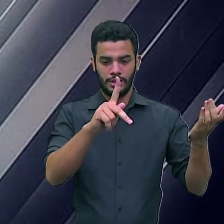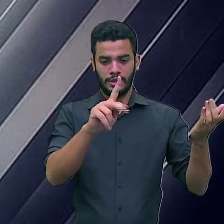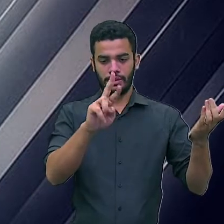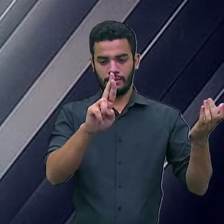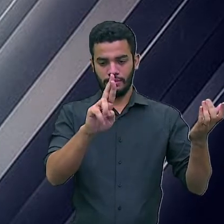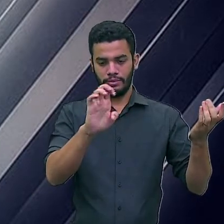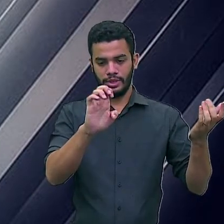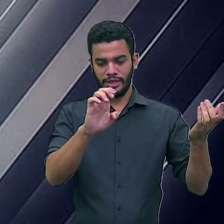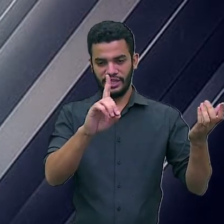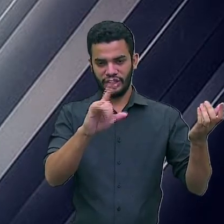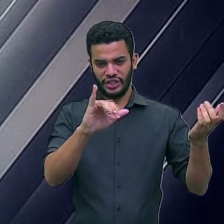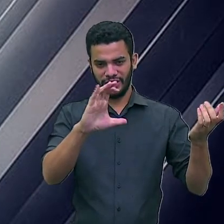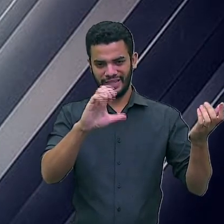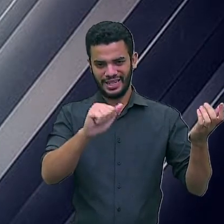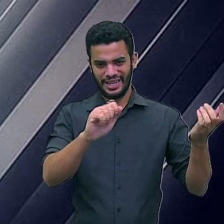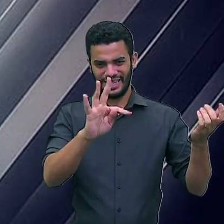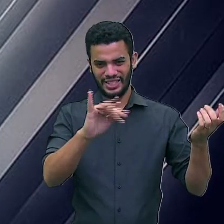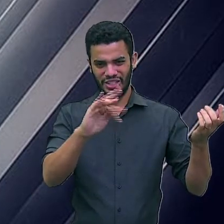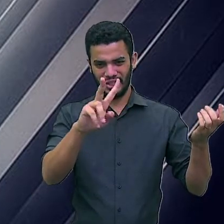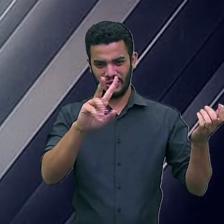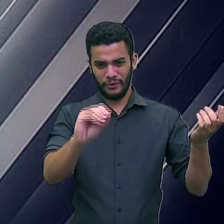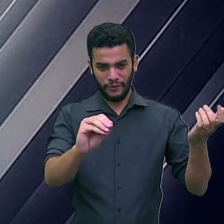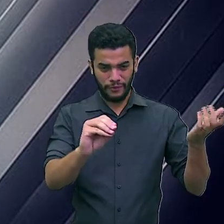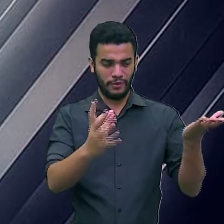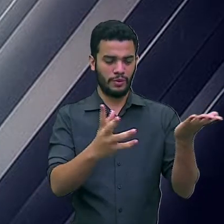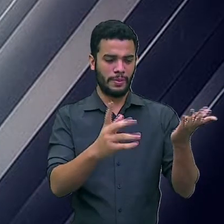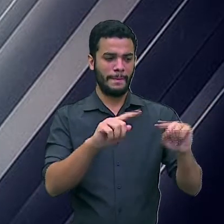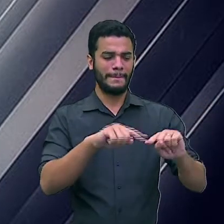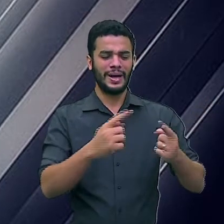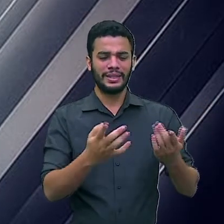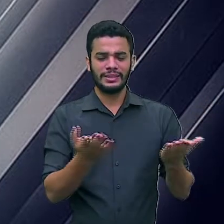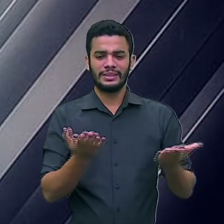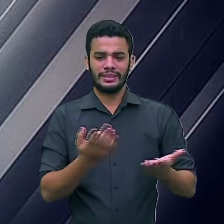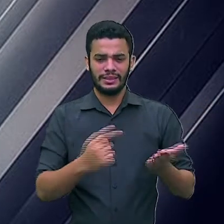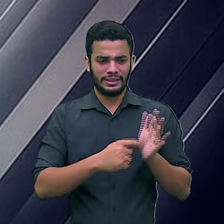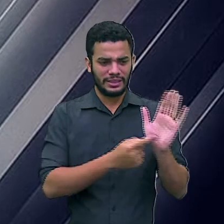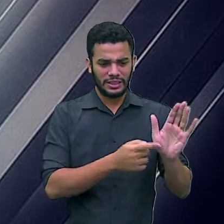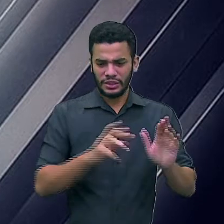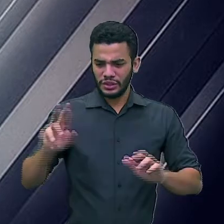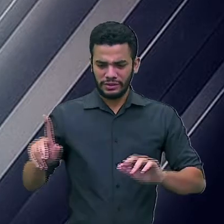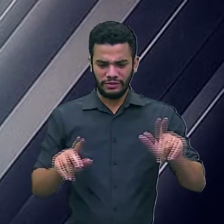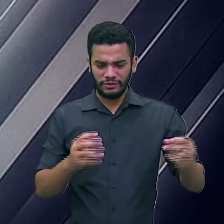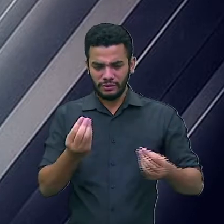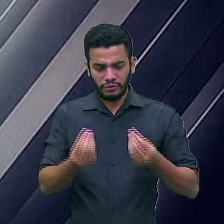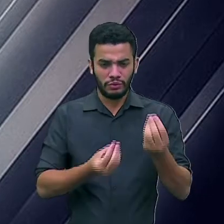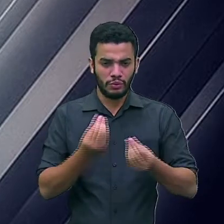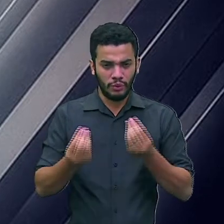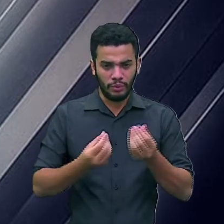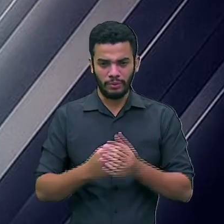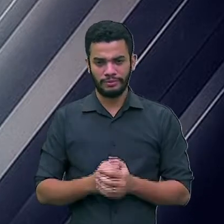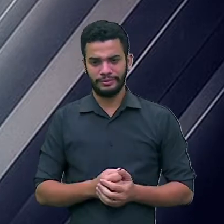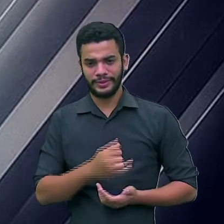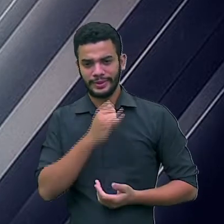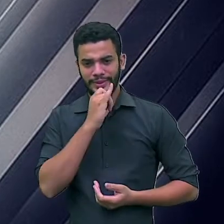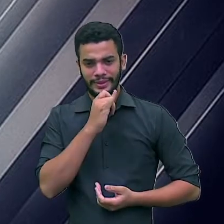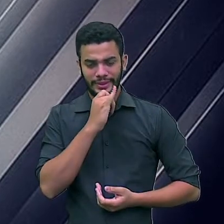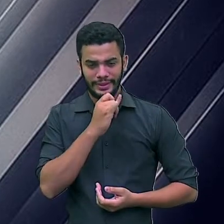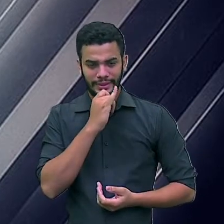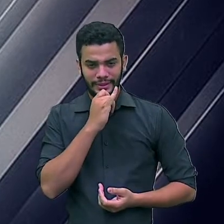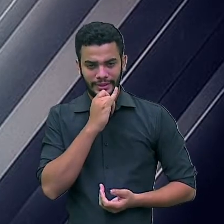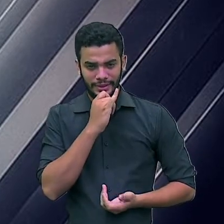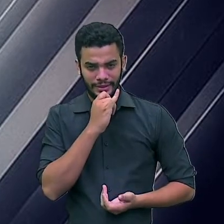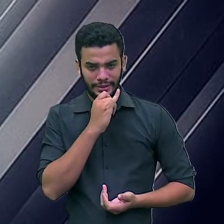predicado. Sim, então vamos diferenciar aqui. O predicativo do sujeito predicativo do sujeito,